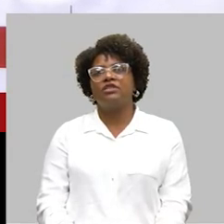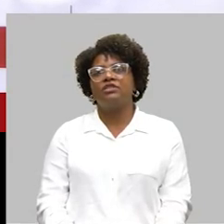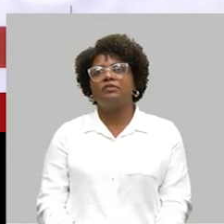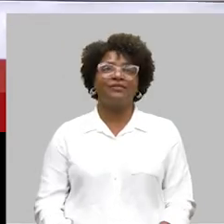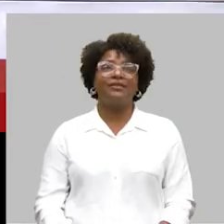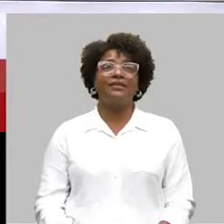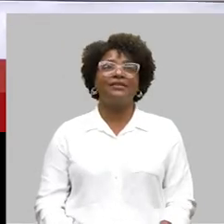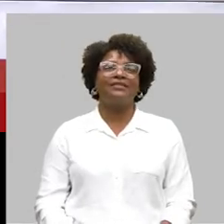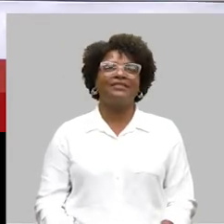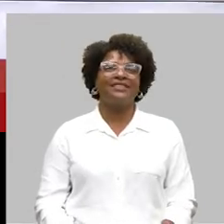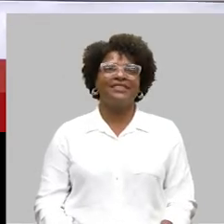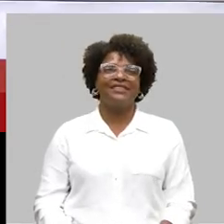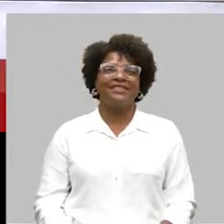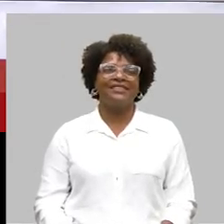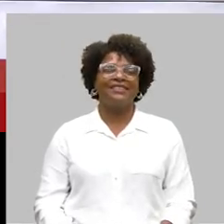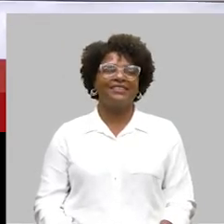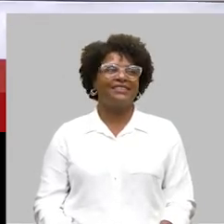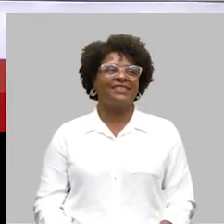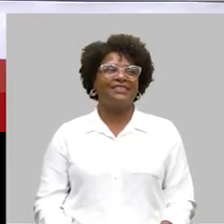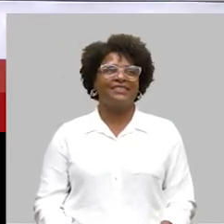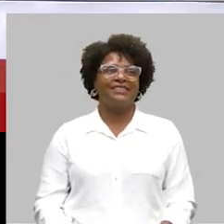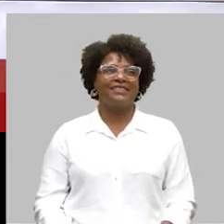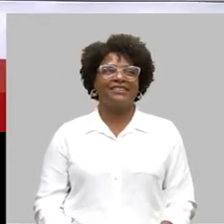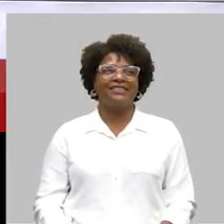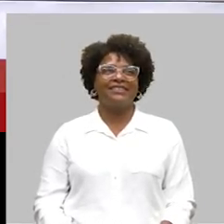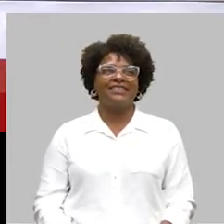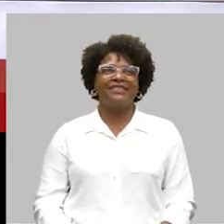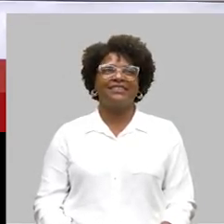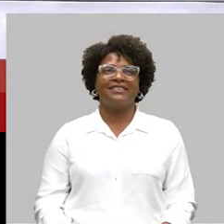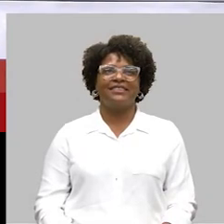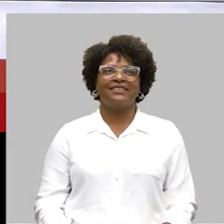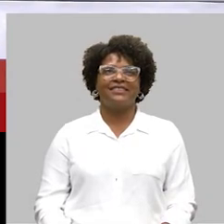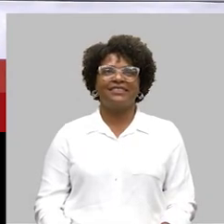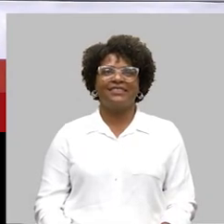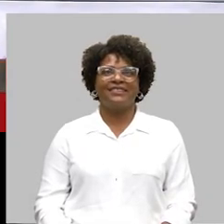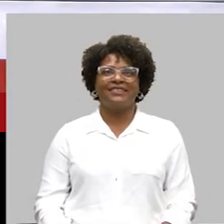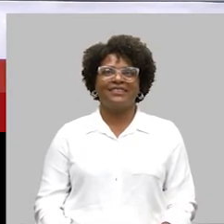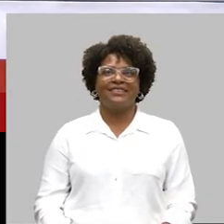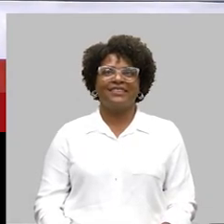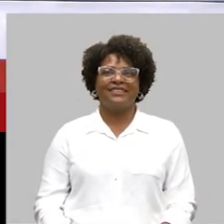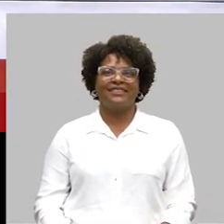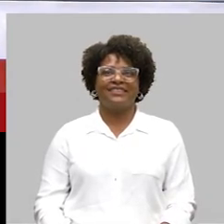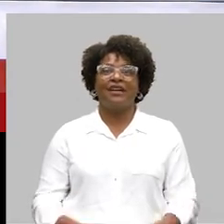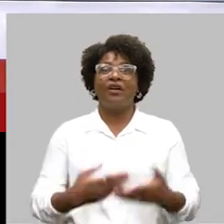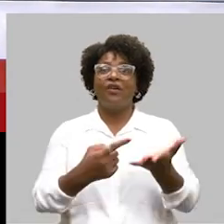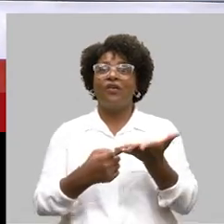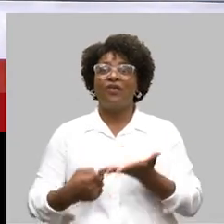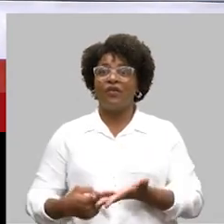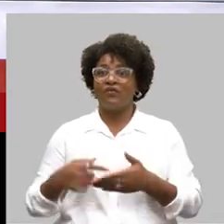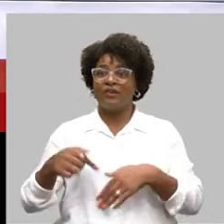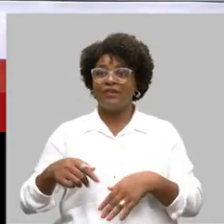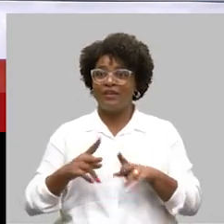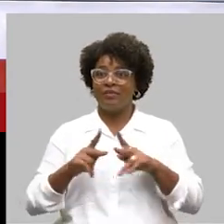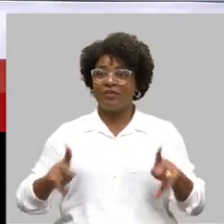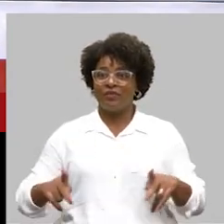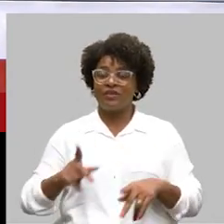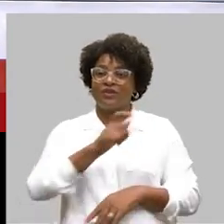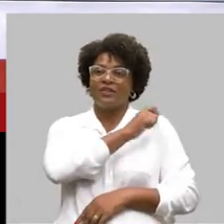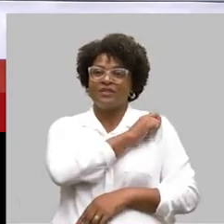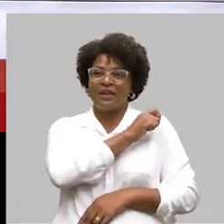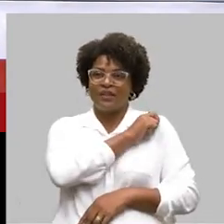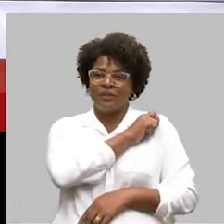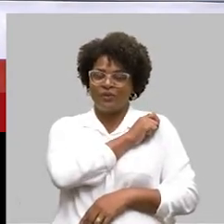aqui eu quero convidar todas as professoras professores monitores estudantes movimentos